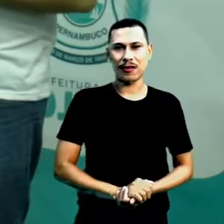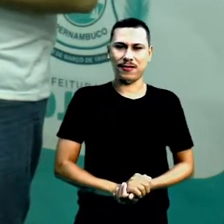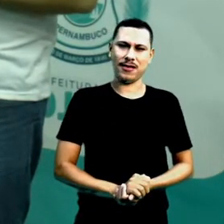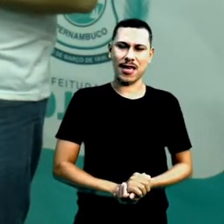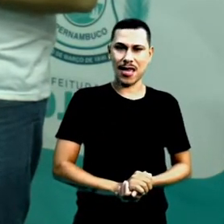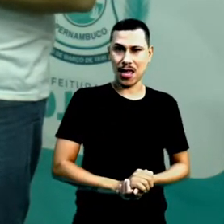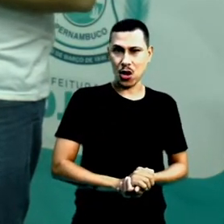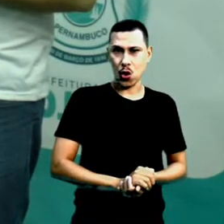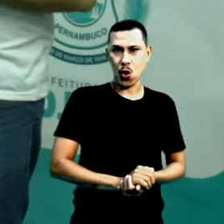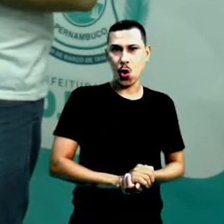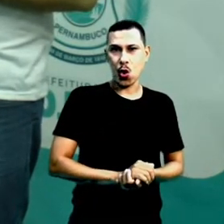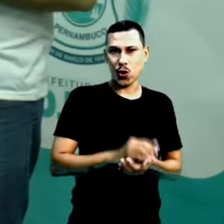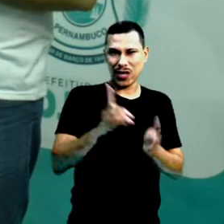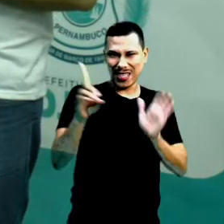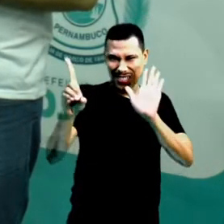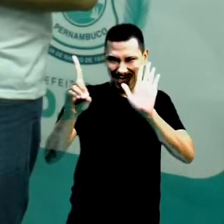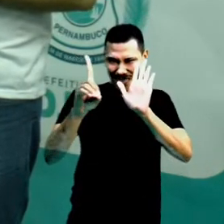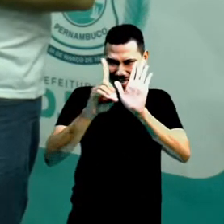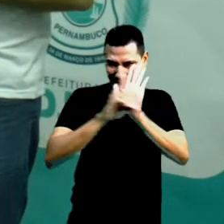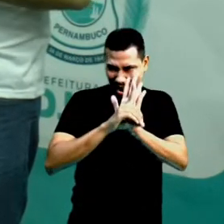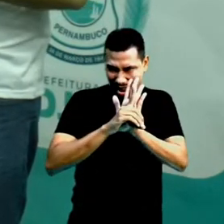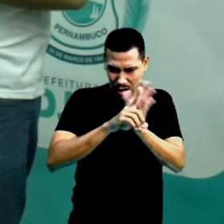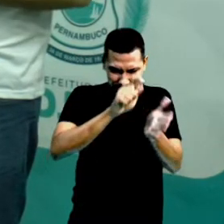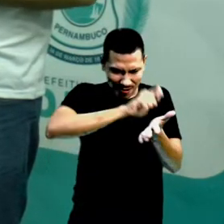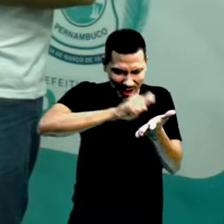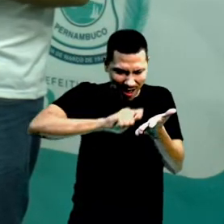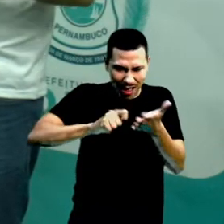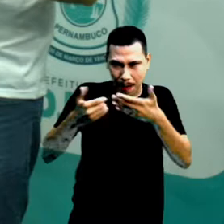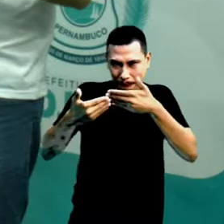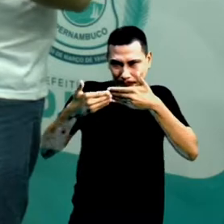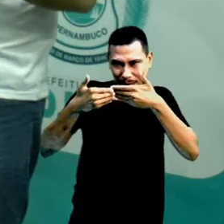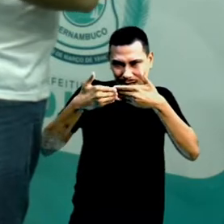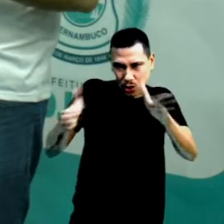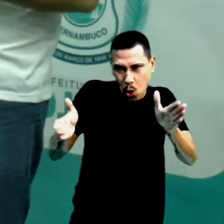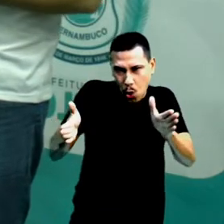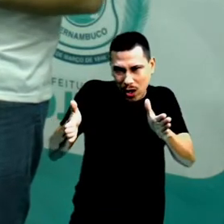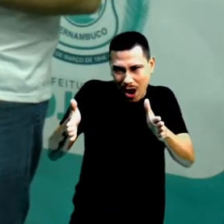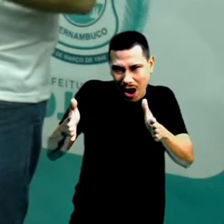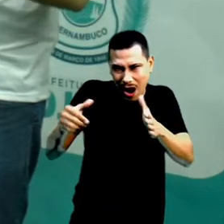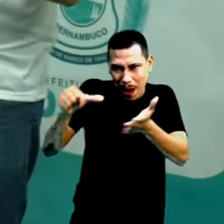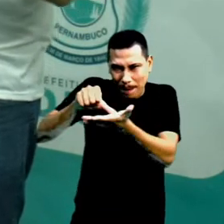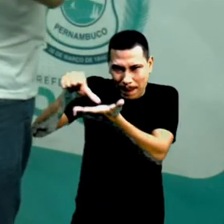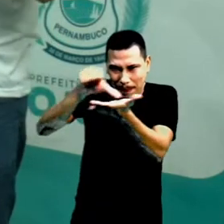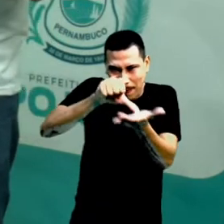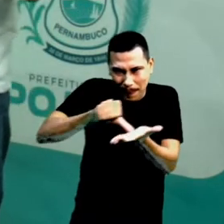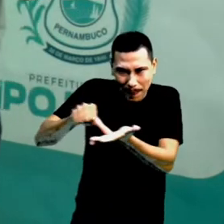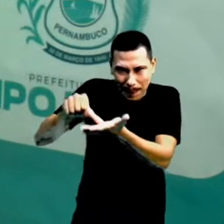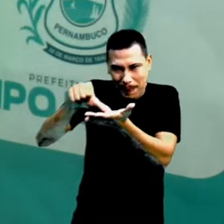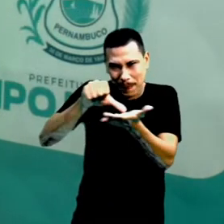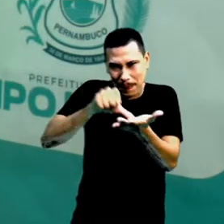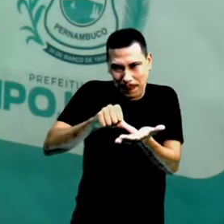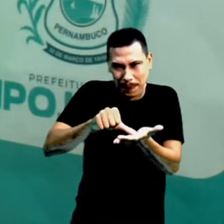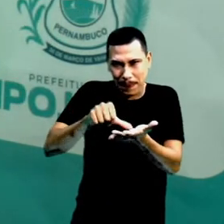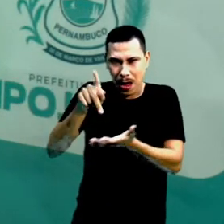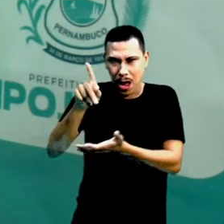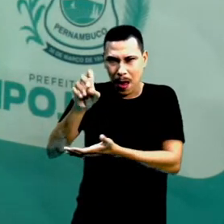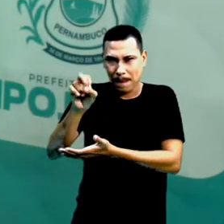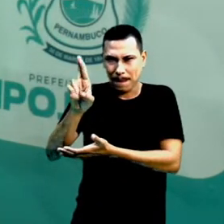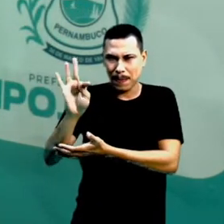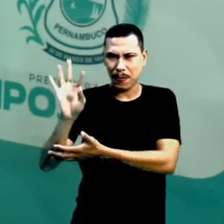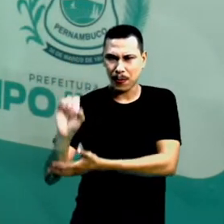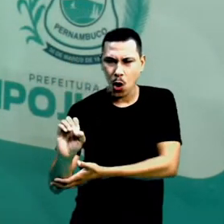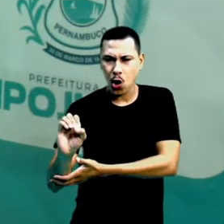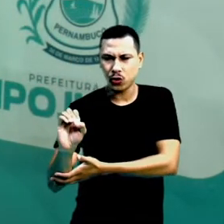o decreto de abertura dos portos do Brasil às nações amigas. Então, permitindo que o Brasil